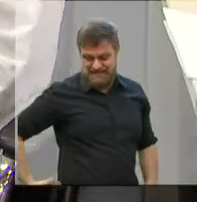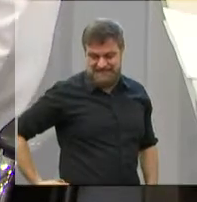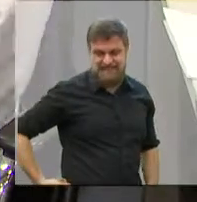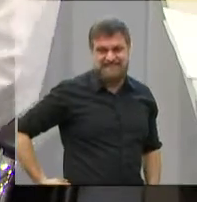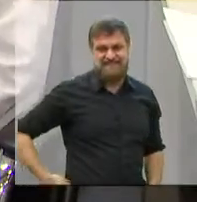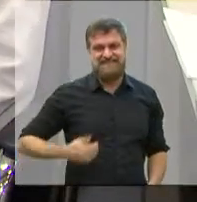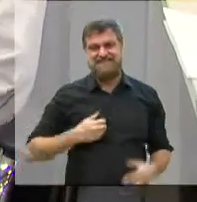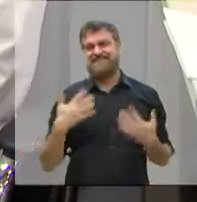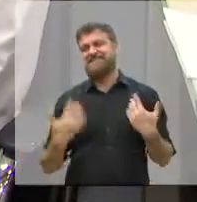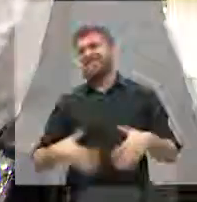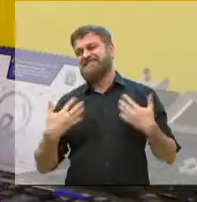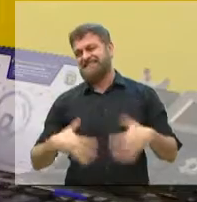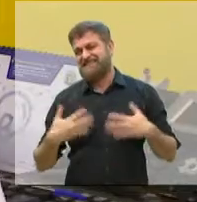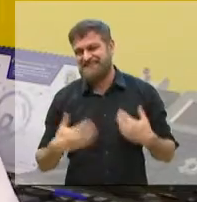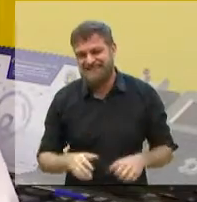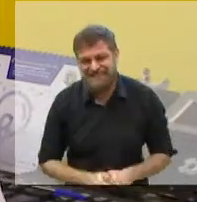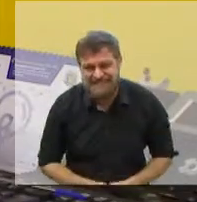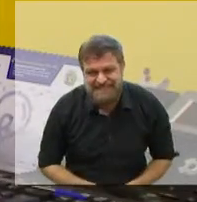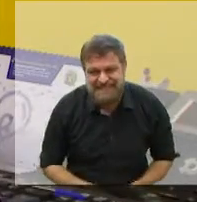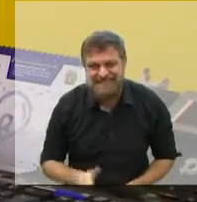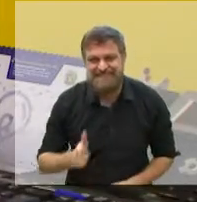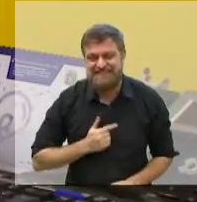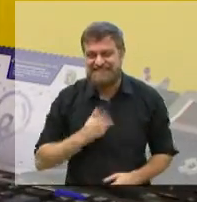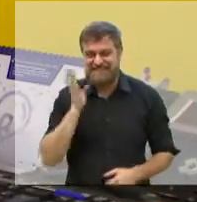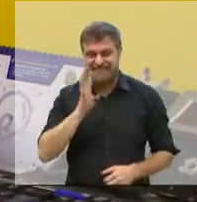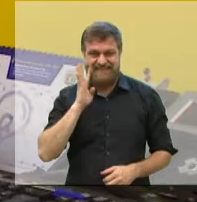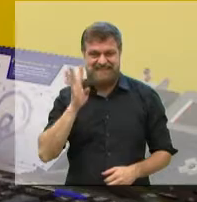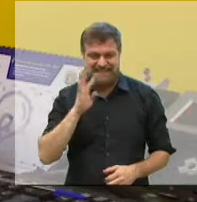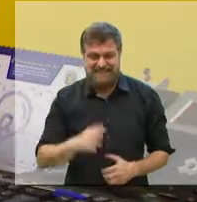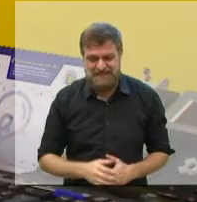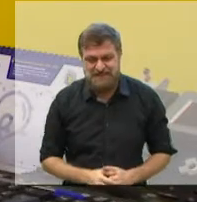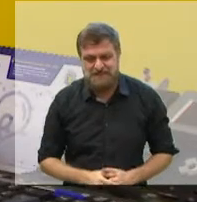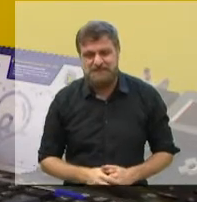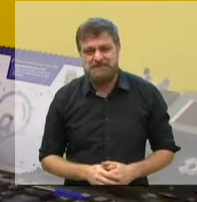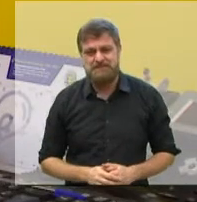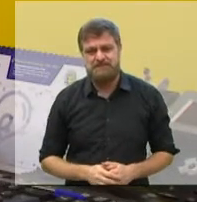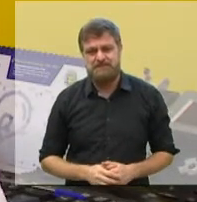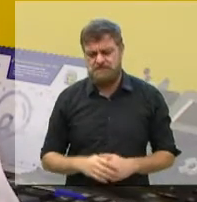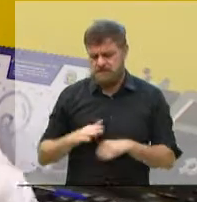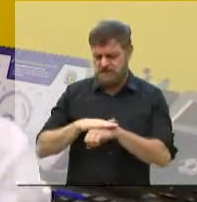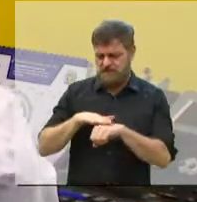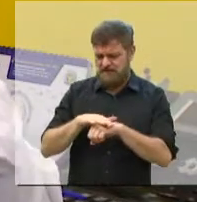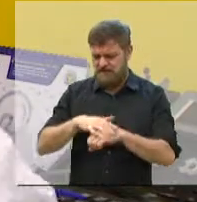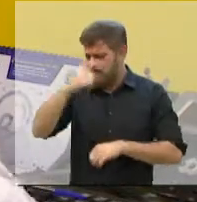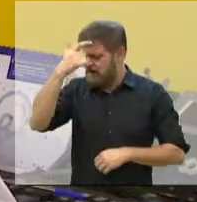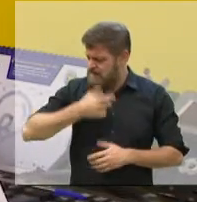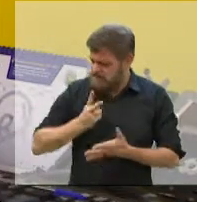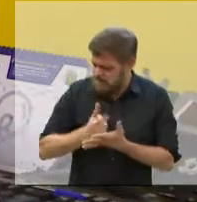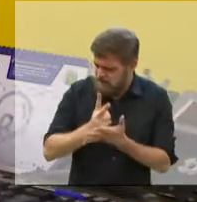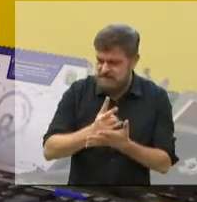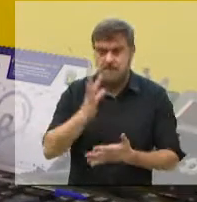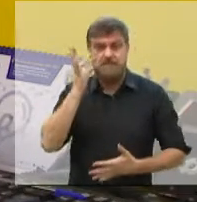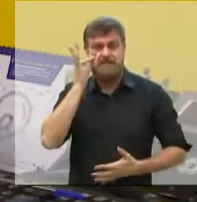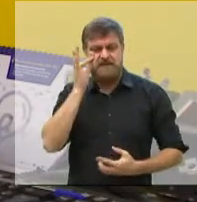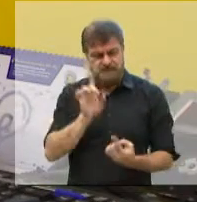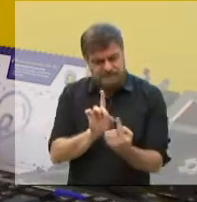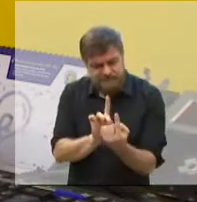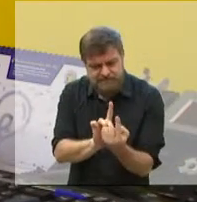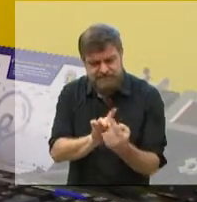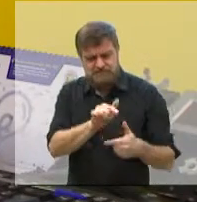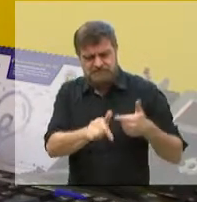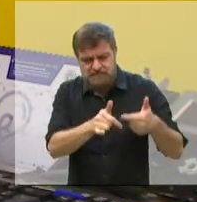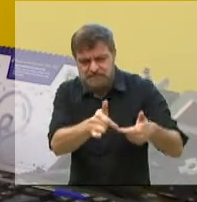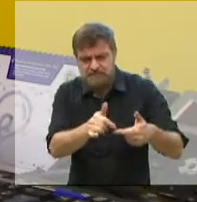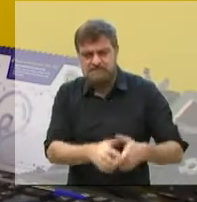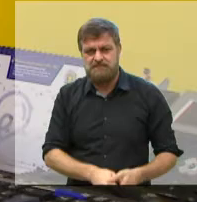falei, então para mim, eu falei, poxa, que legal. Aí eu comentei, falei assim, não, mas eu estou sempre presente, eu acho que todas